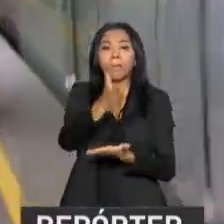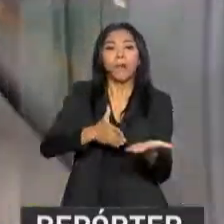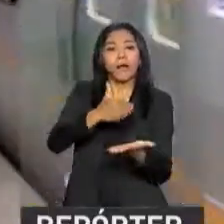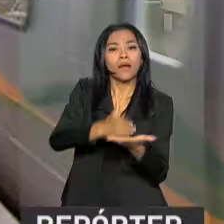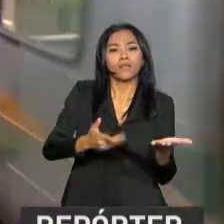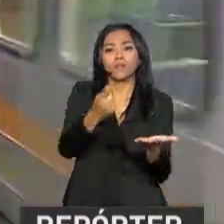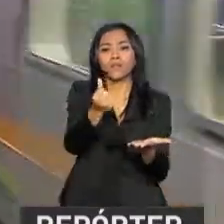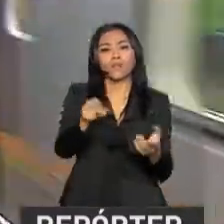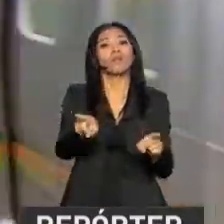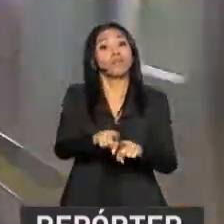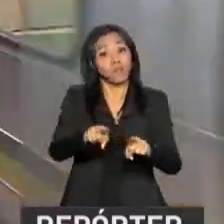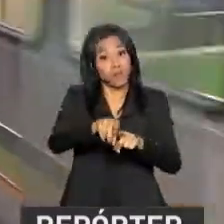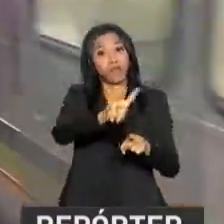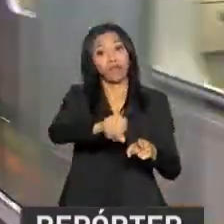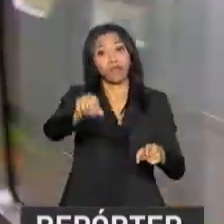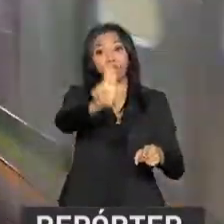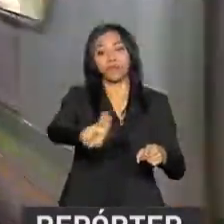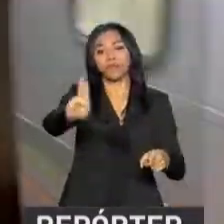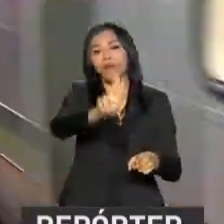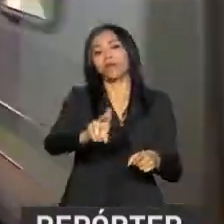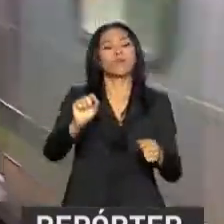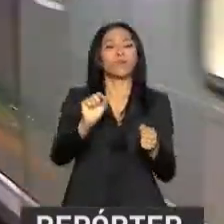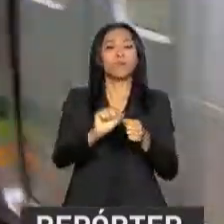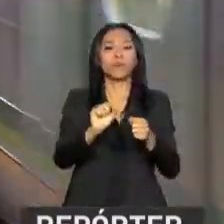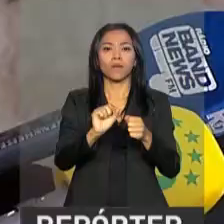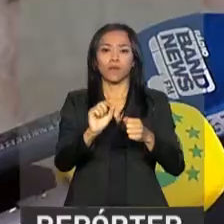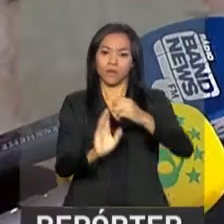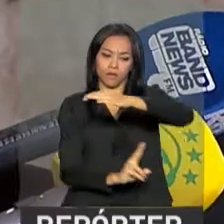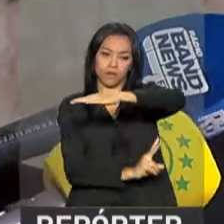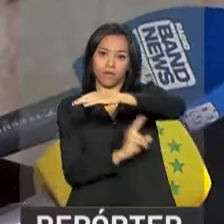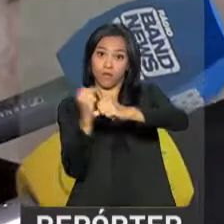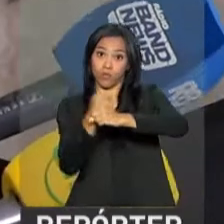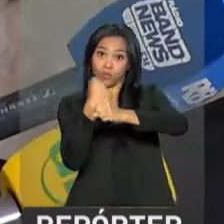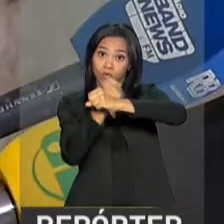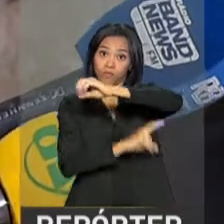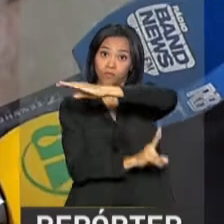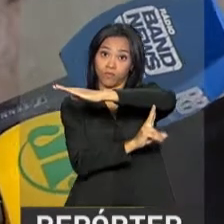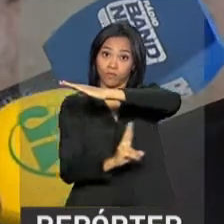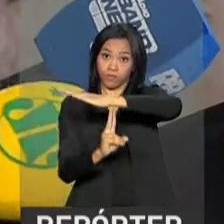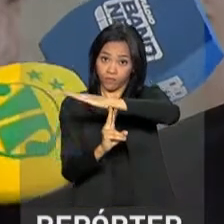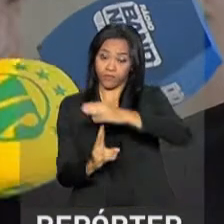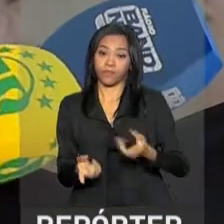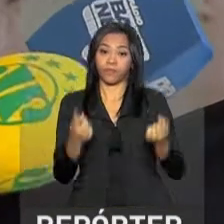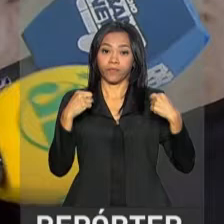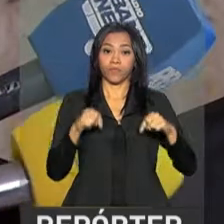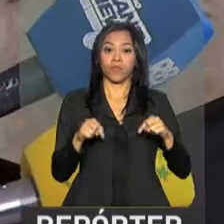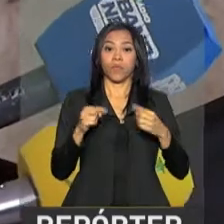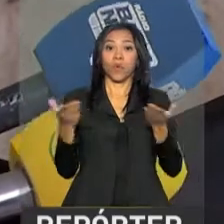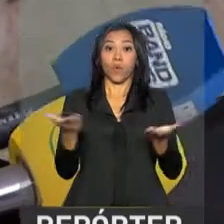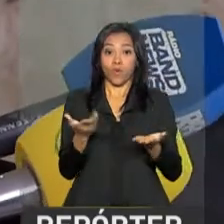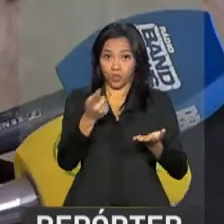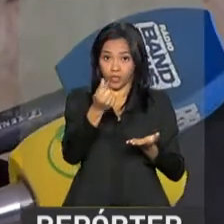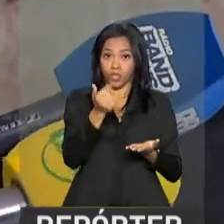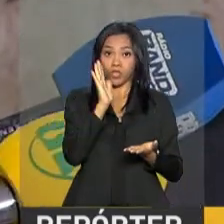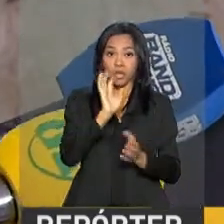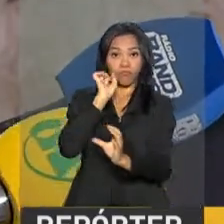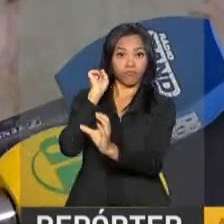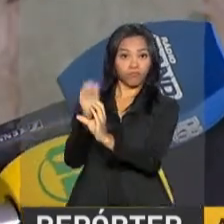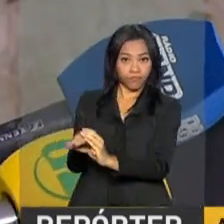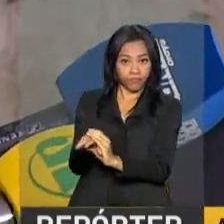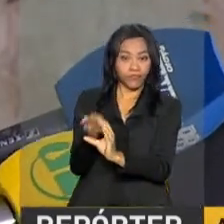será usada também na construção de um viaduto hoje ele encontra no orçamento do governo federal este recurso para